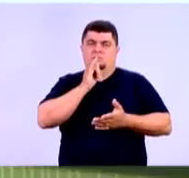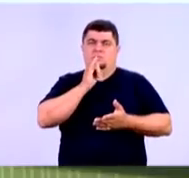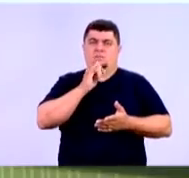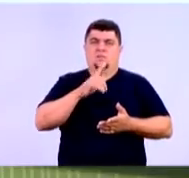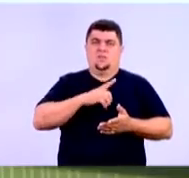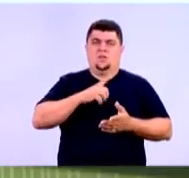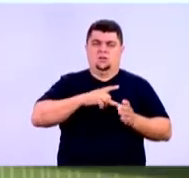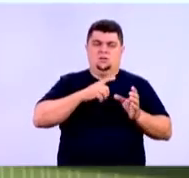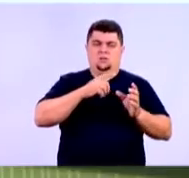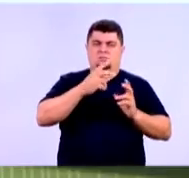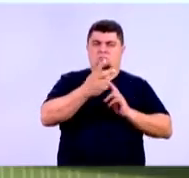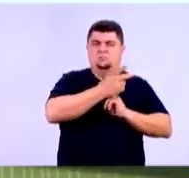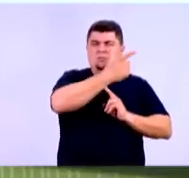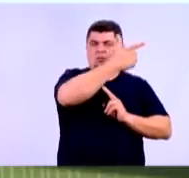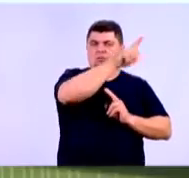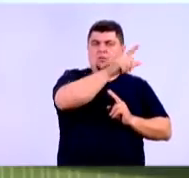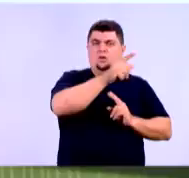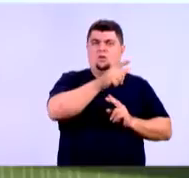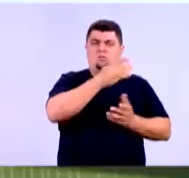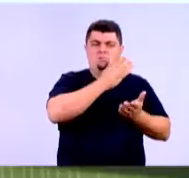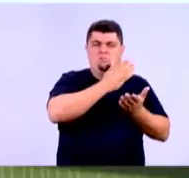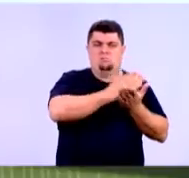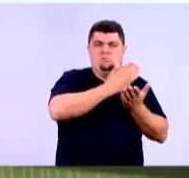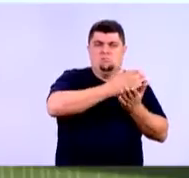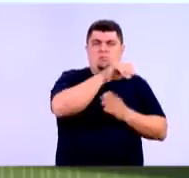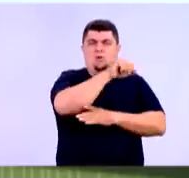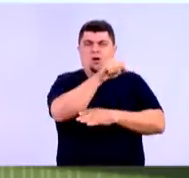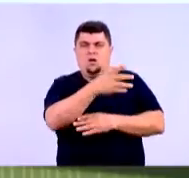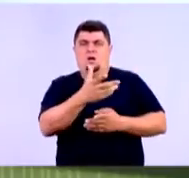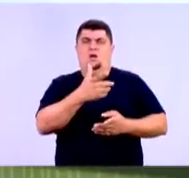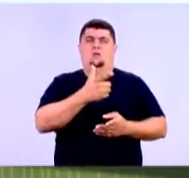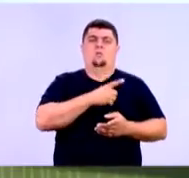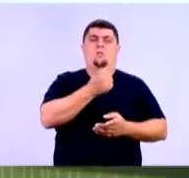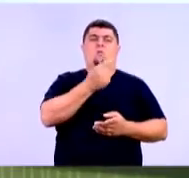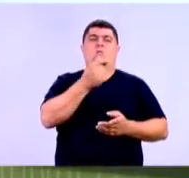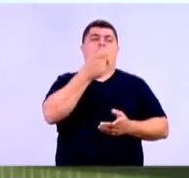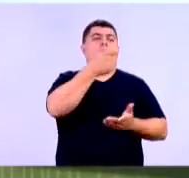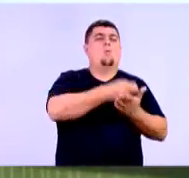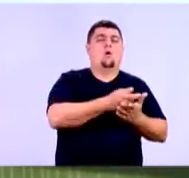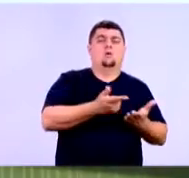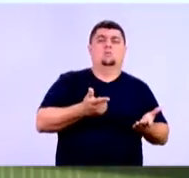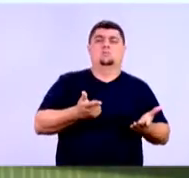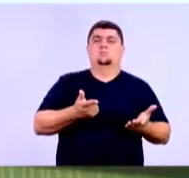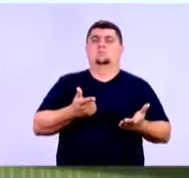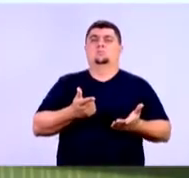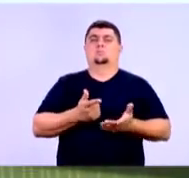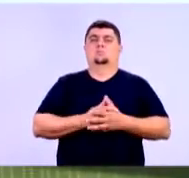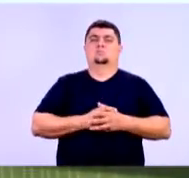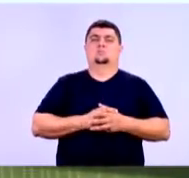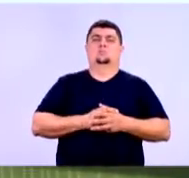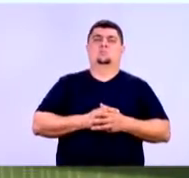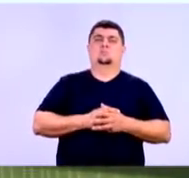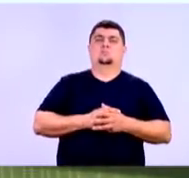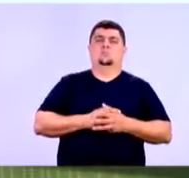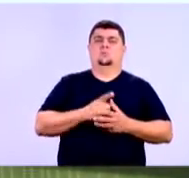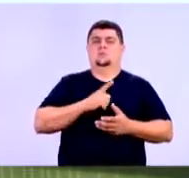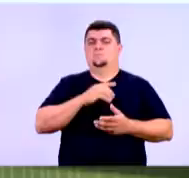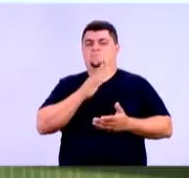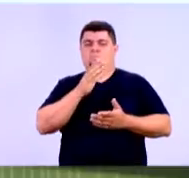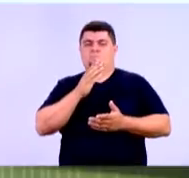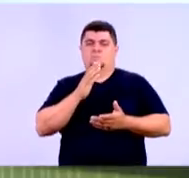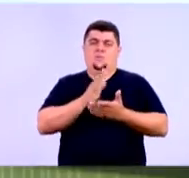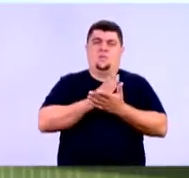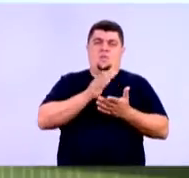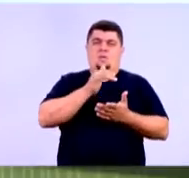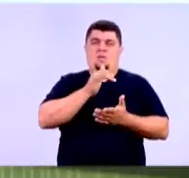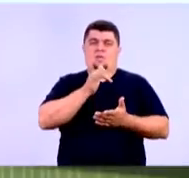tem empréstimo, seu carro foi comprado parcelado? Quais são as parcelas mensais que você paga? Se casa foi comprado parcelado, quais